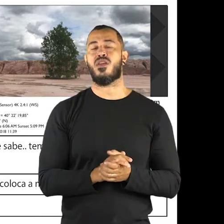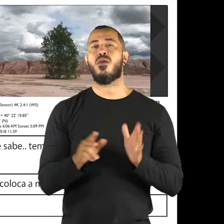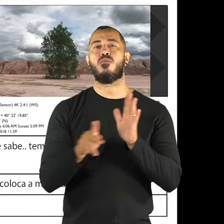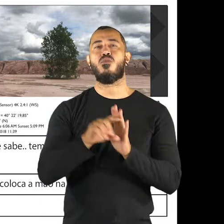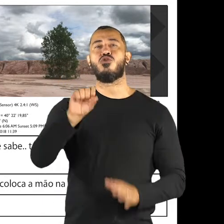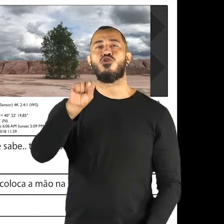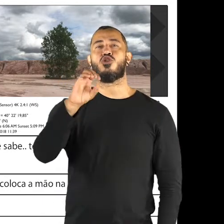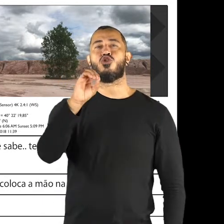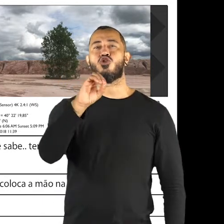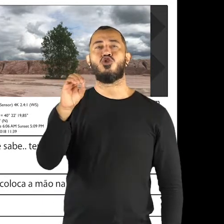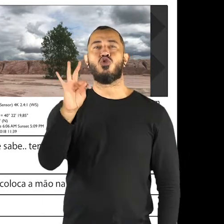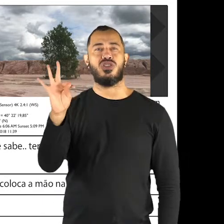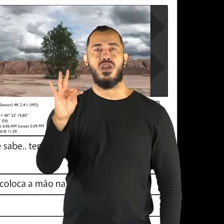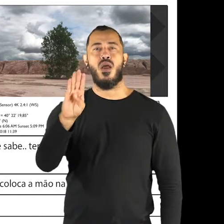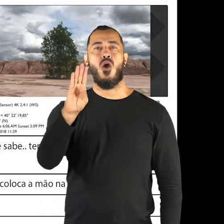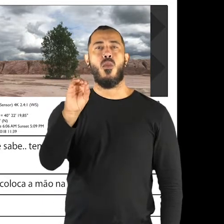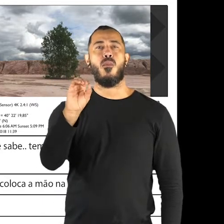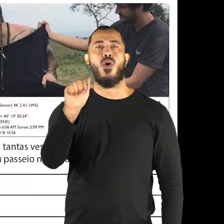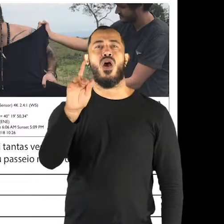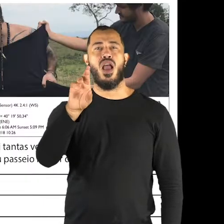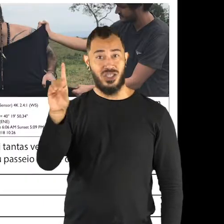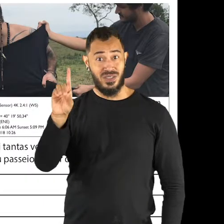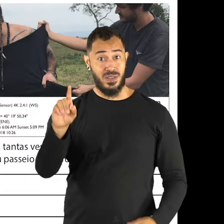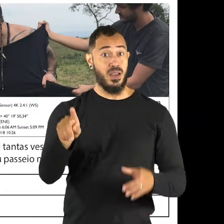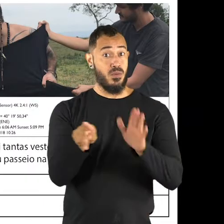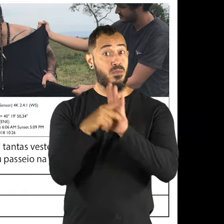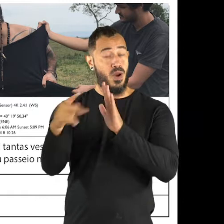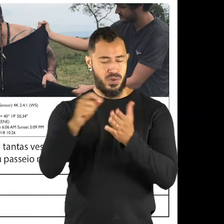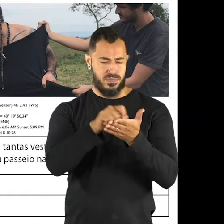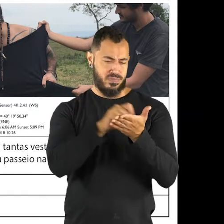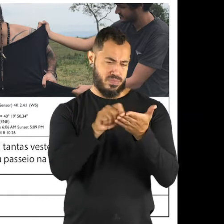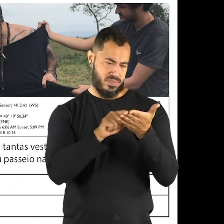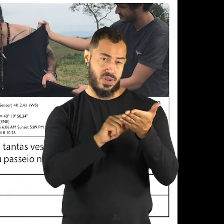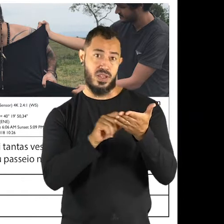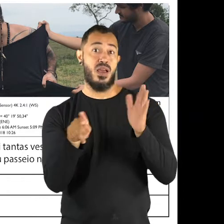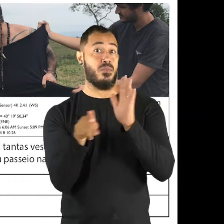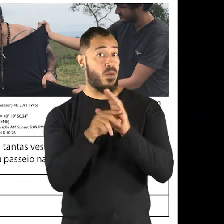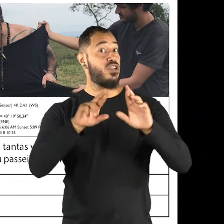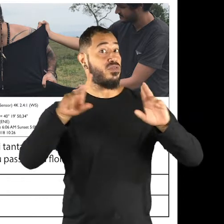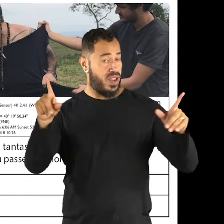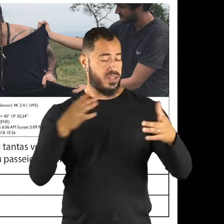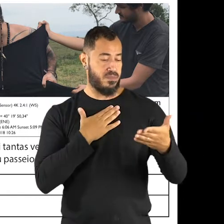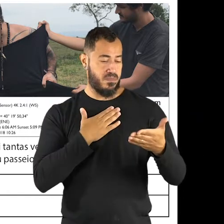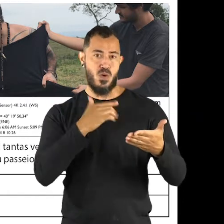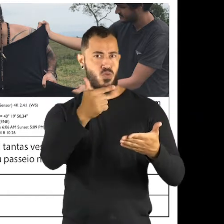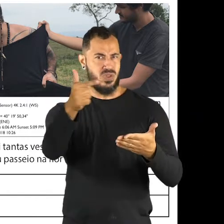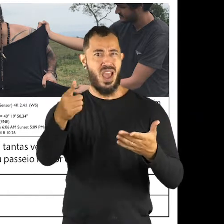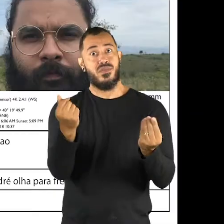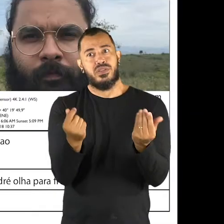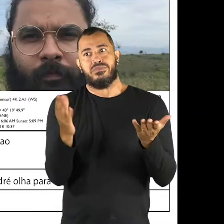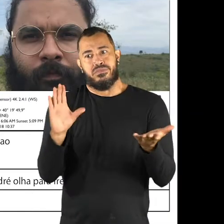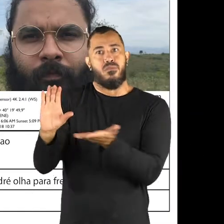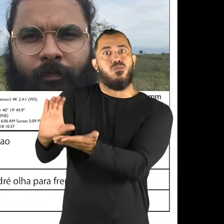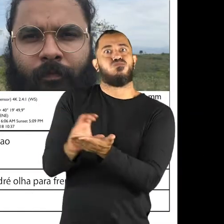shootboarding. Normalmente o storyboard as pessoas desenham as cenas. Como na maioria das vezes os clipes que eu faço não tem um orçamento tão grande